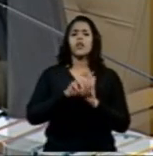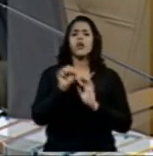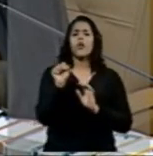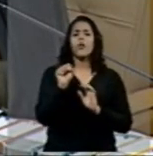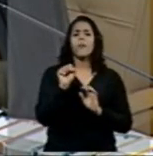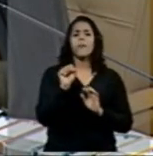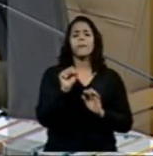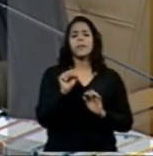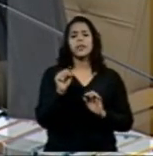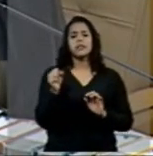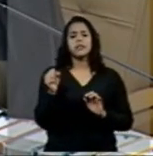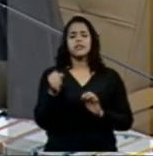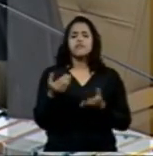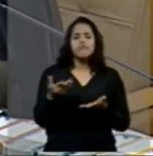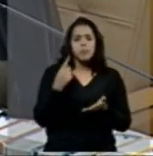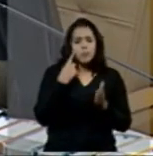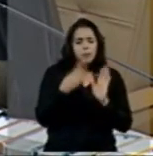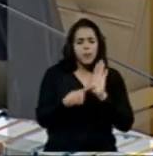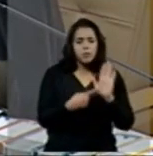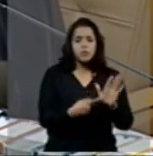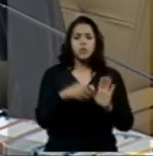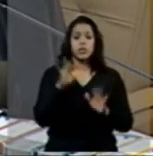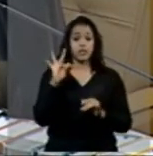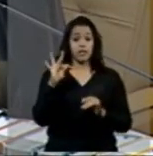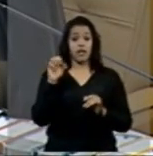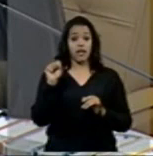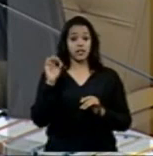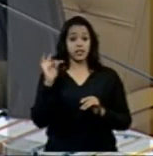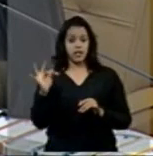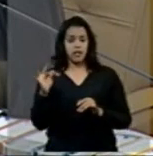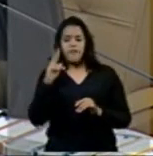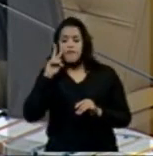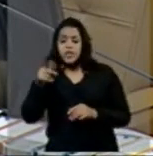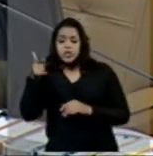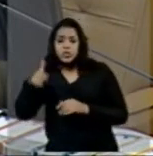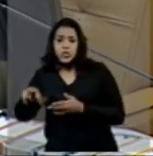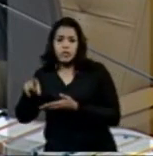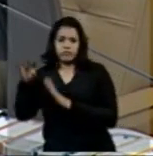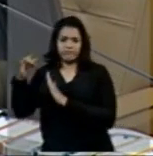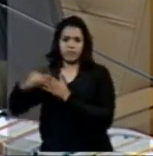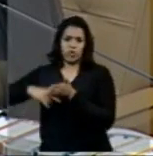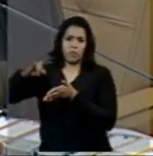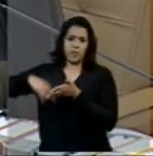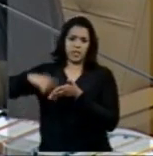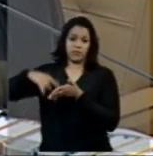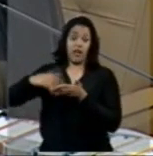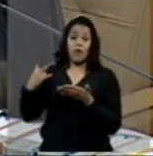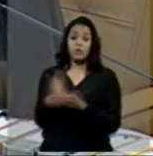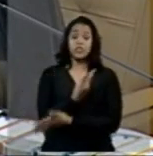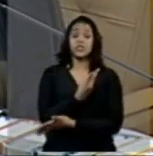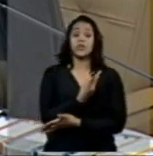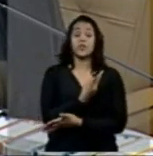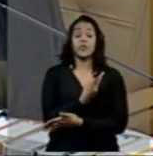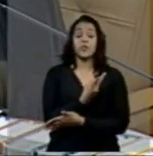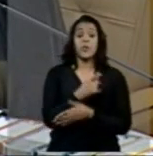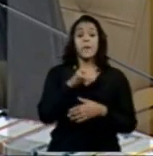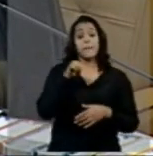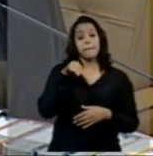93, levou o TST a rever sua súmula 331. Isso aconteceu em maio de